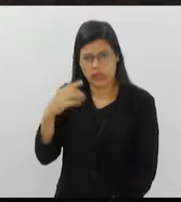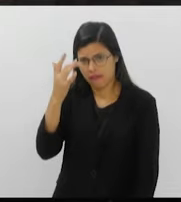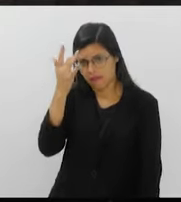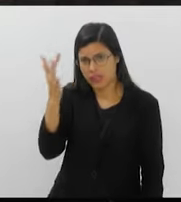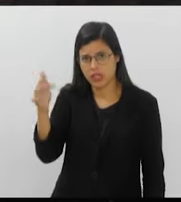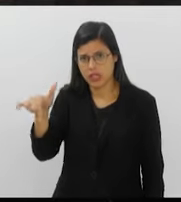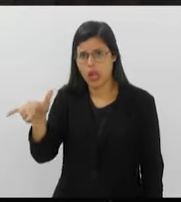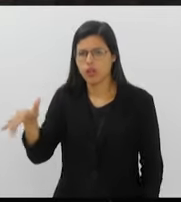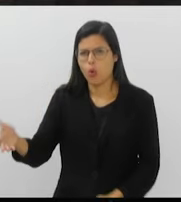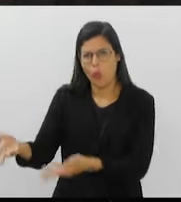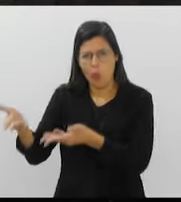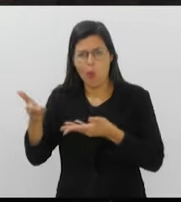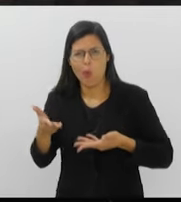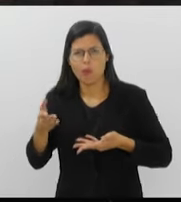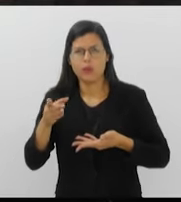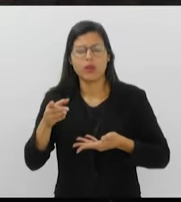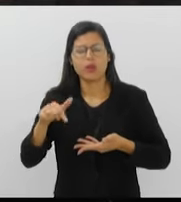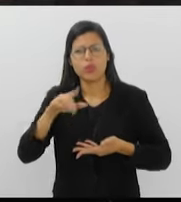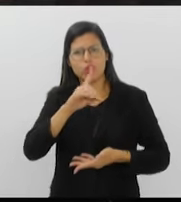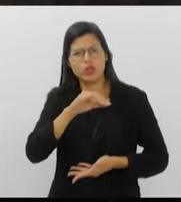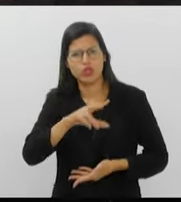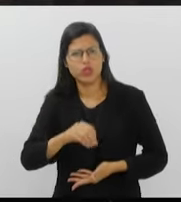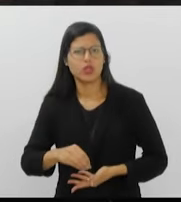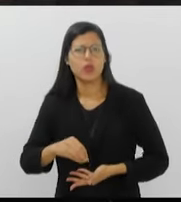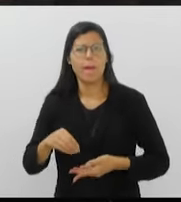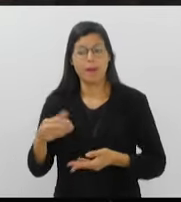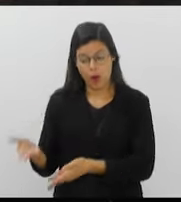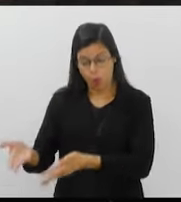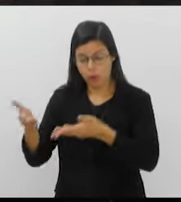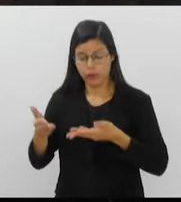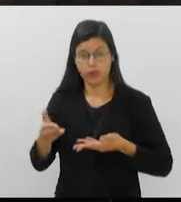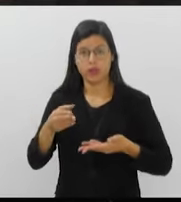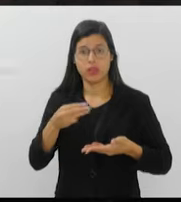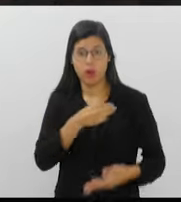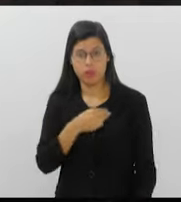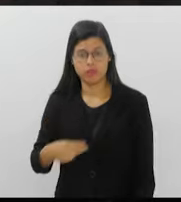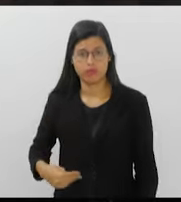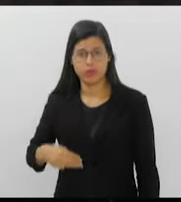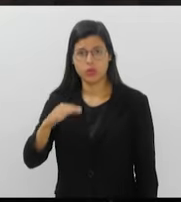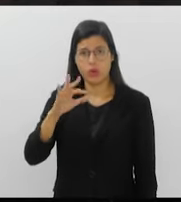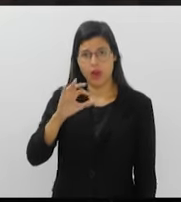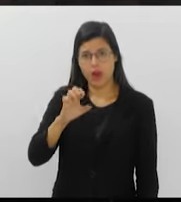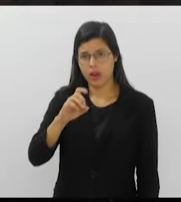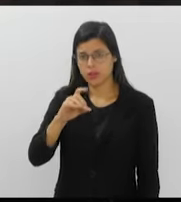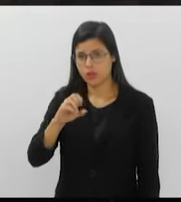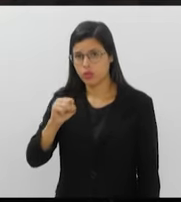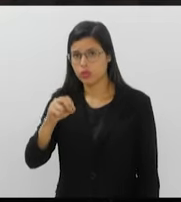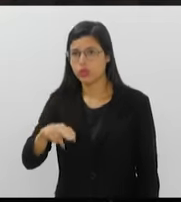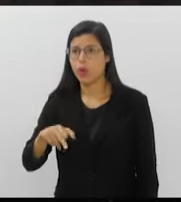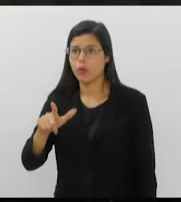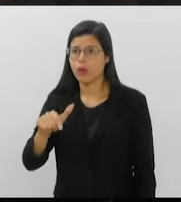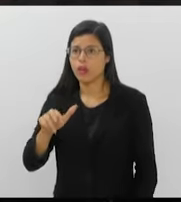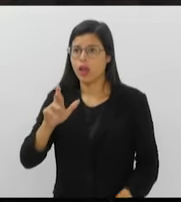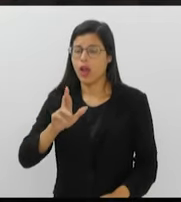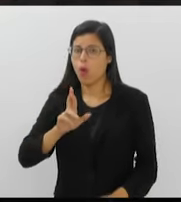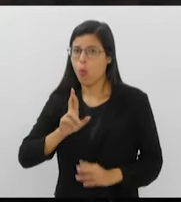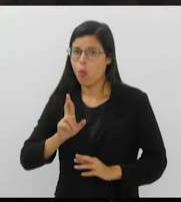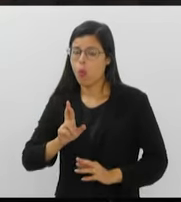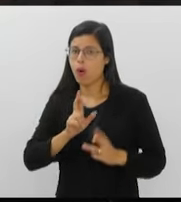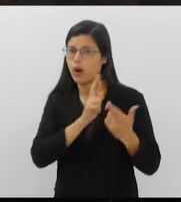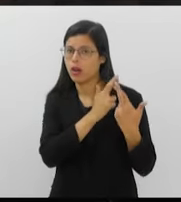Dino a convidar o ministro Edson Fachin, que é o responsável pela PDF, a DPF